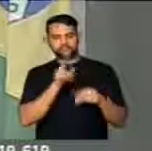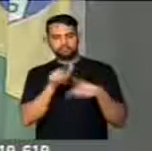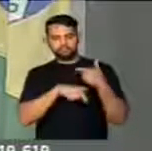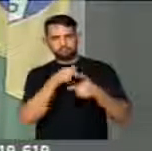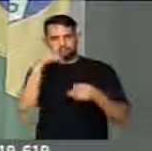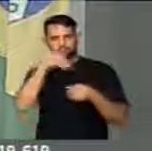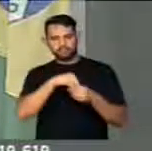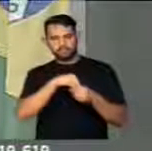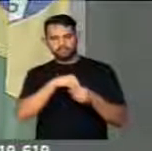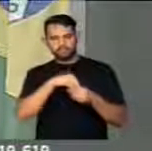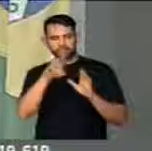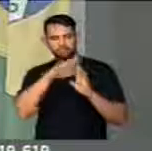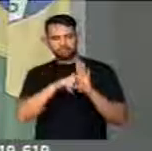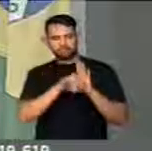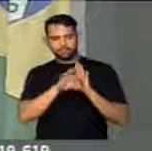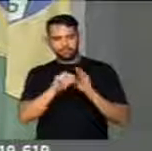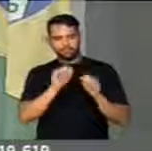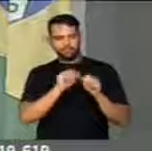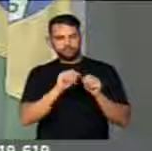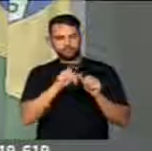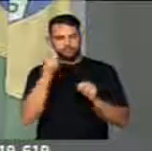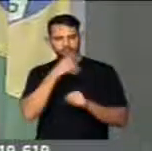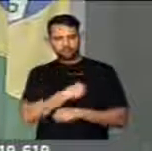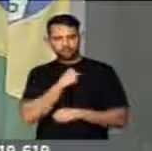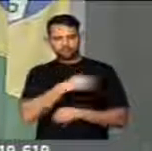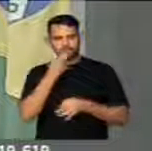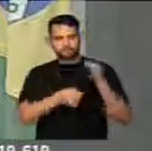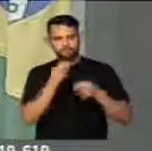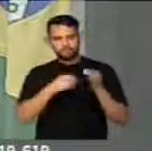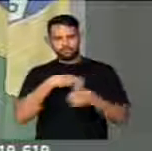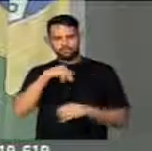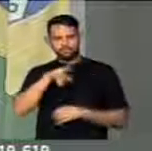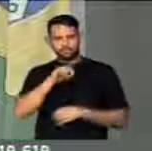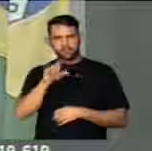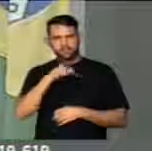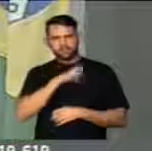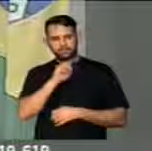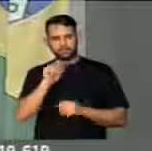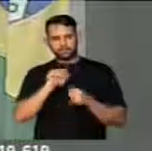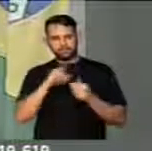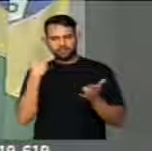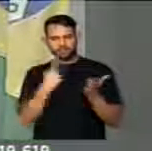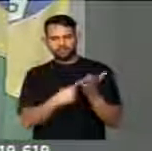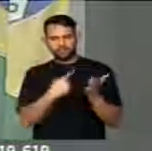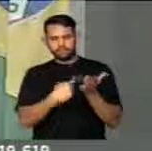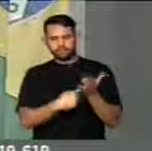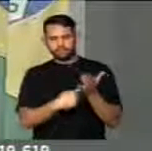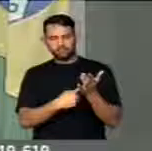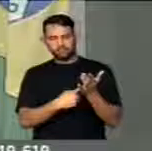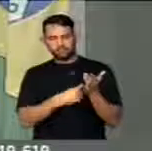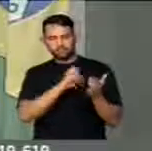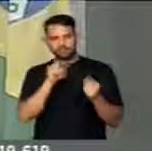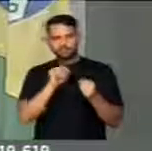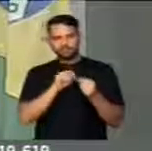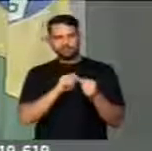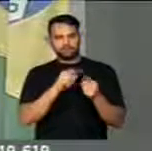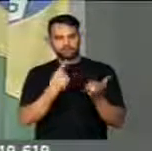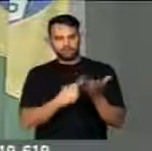desloca o deputado Miro Teixeira ao Rio de Janeiro 23 mil homens das forças militares brasileiras.